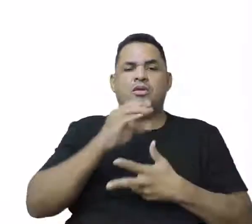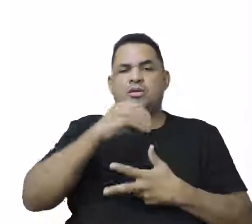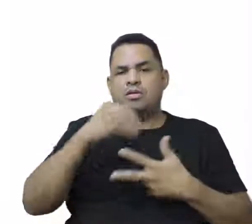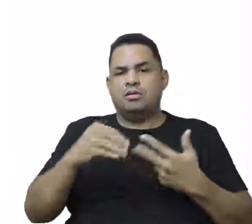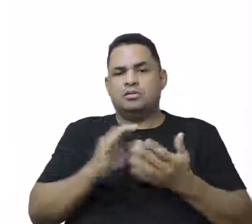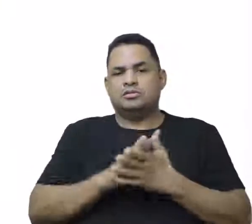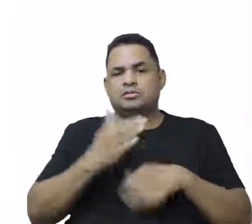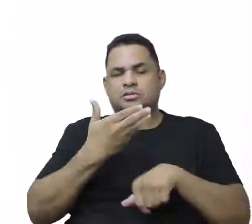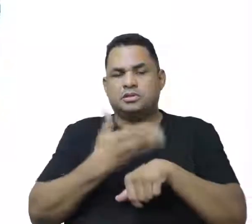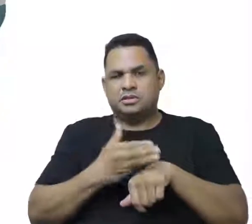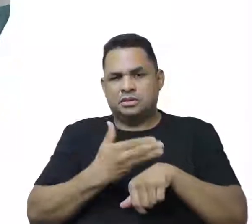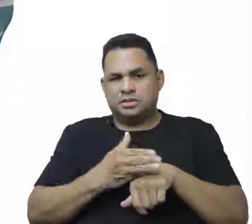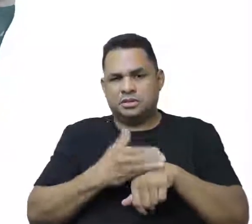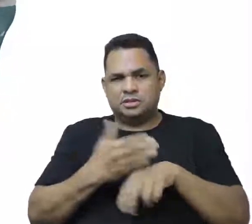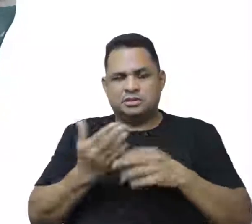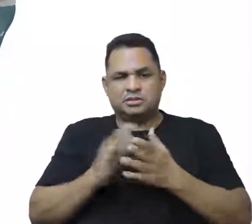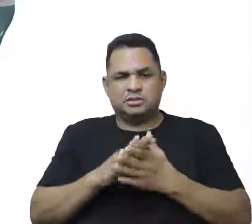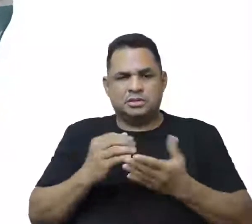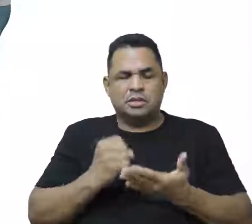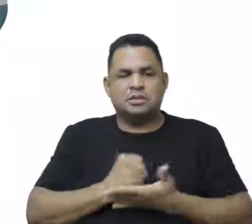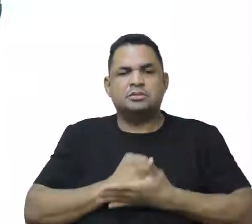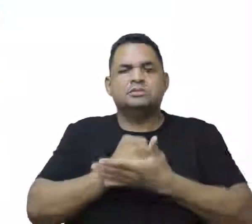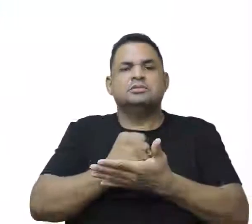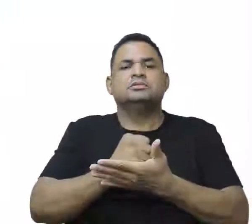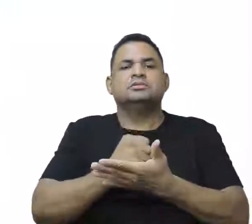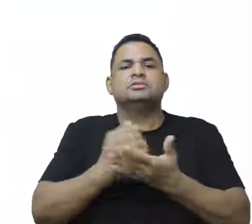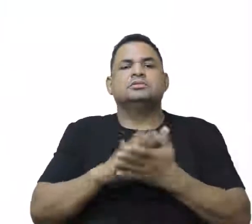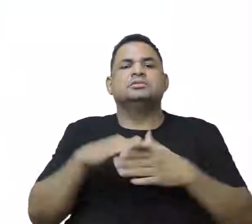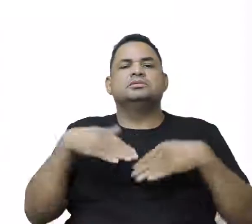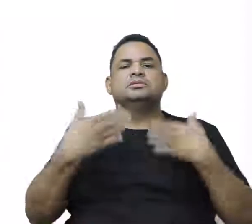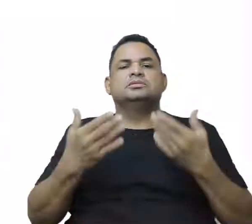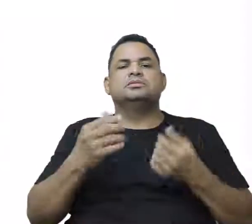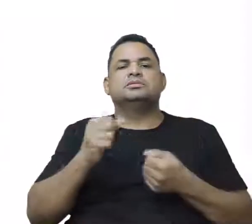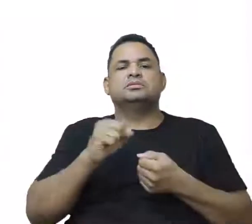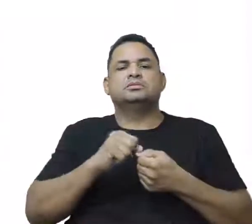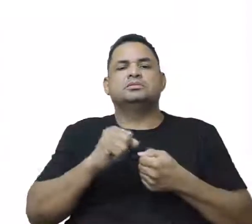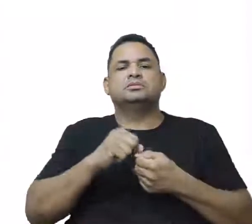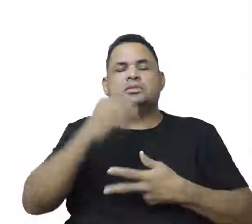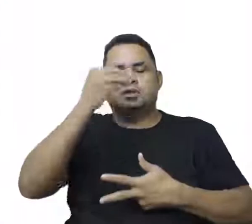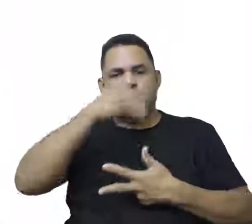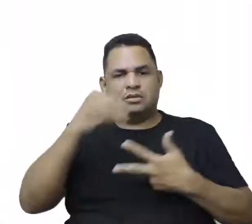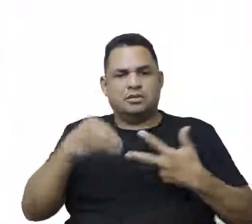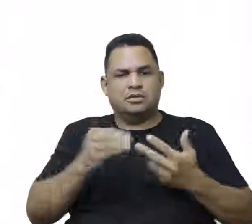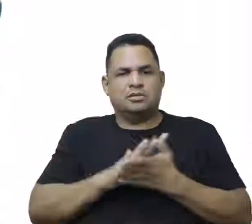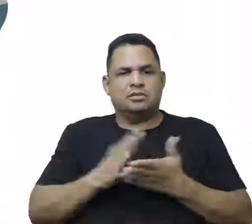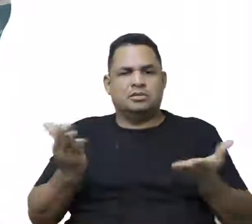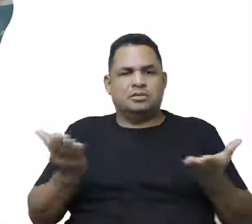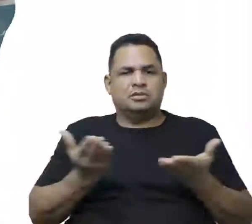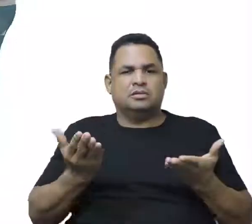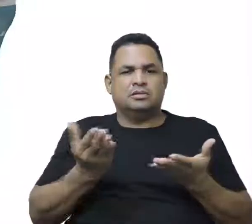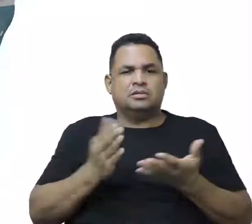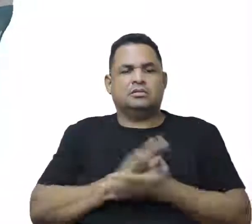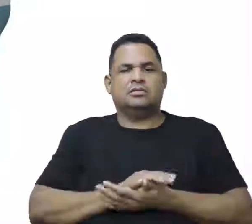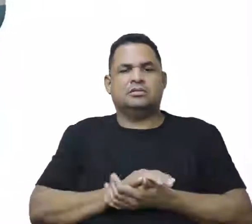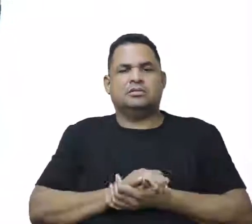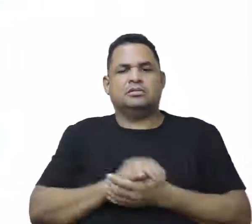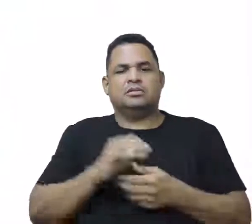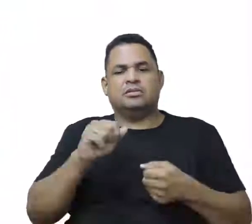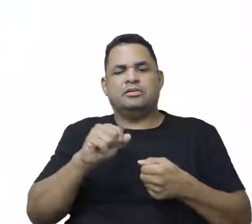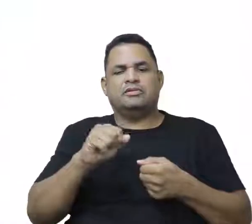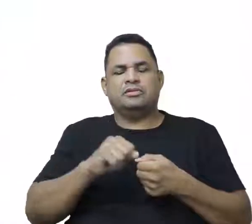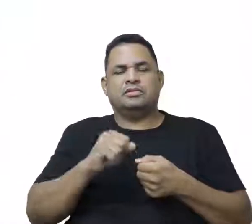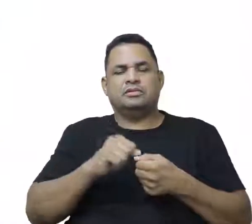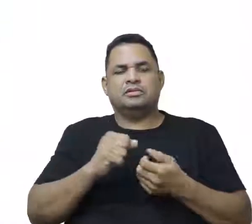vai treinando. Isso vai te ajudar bastante quando você for fazer o Enem. Então, agora vai Enem fazendo